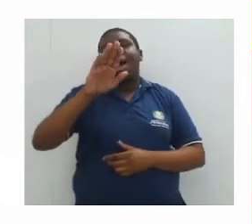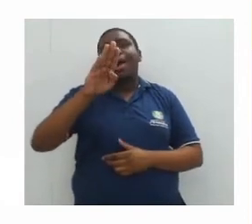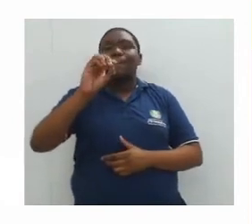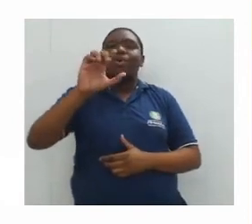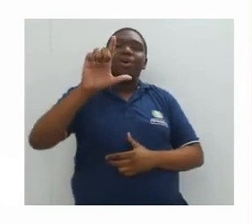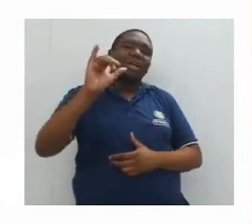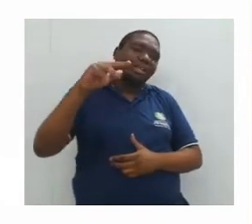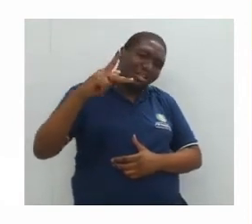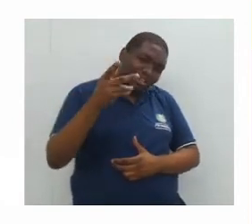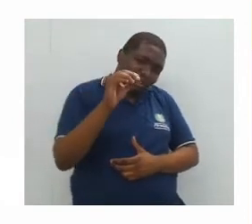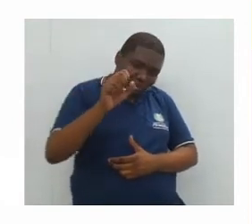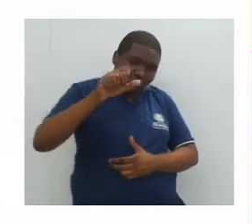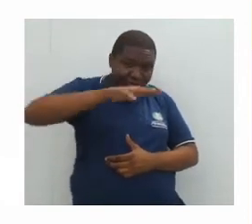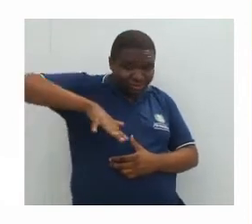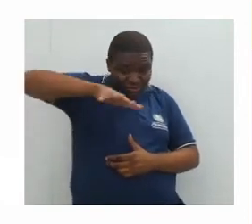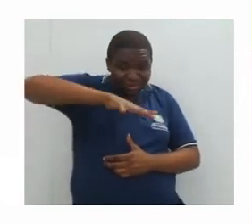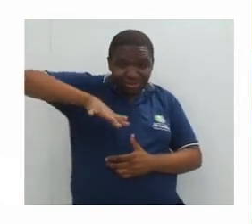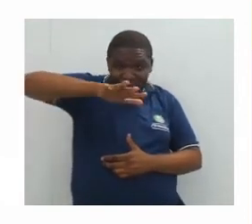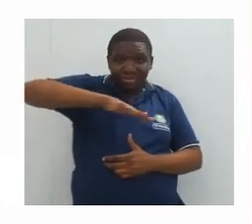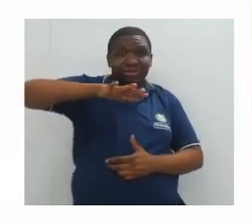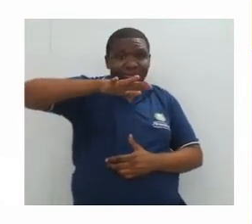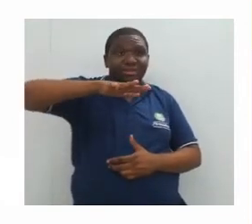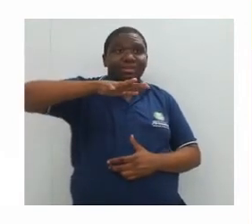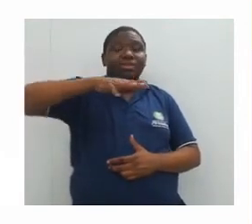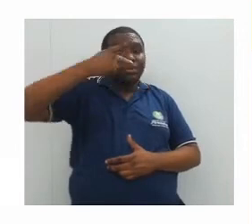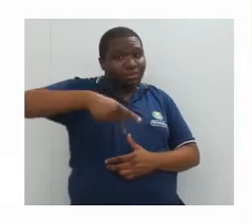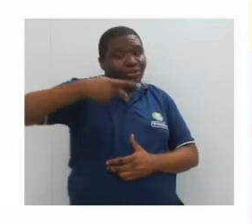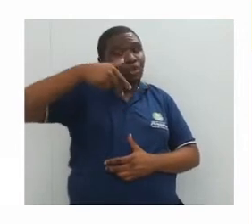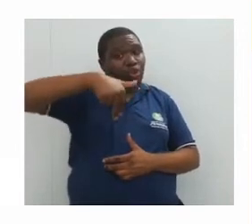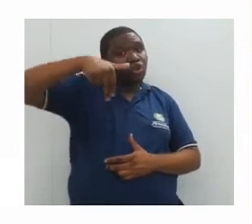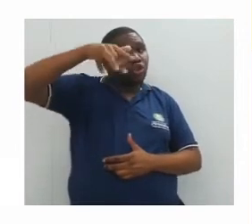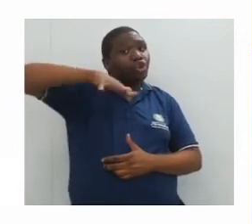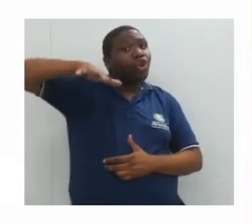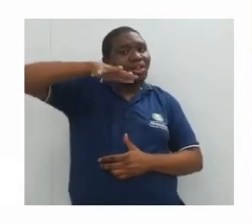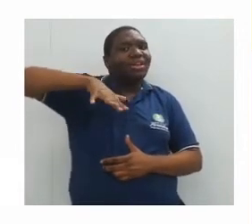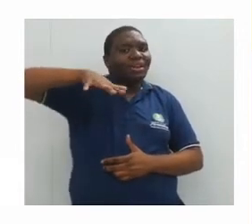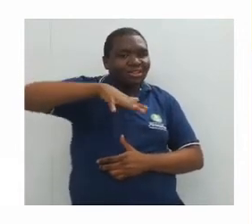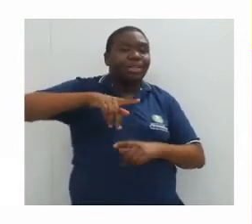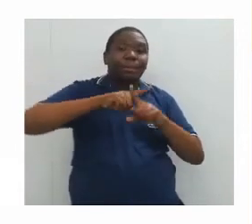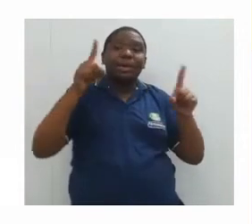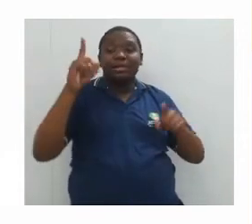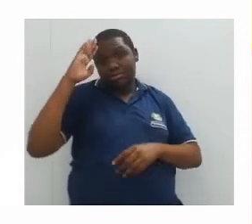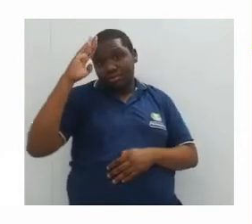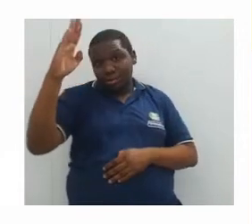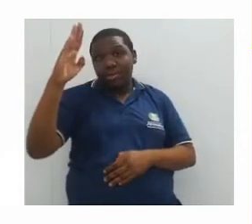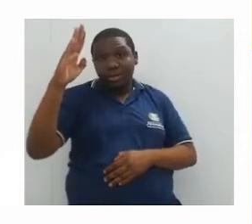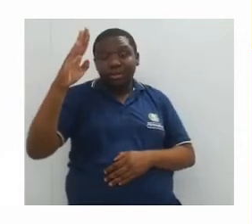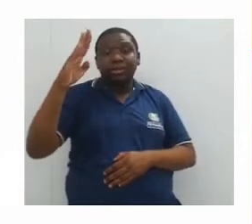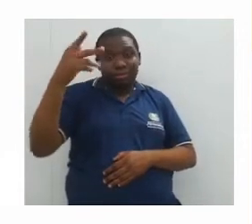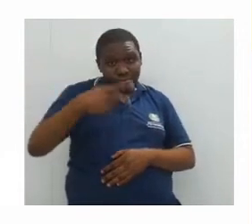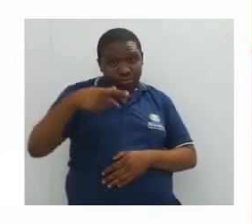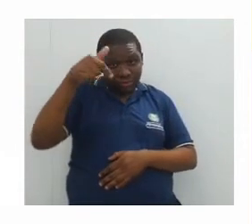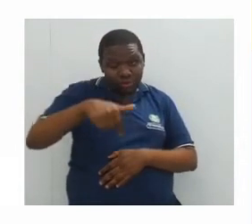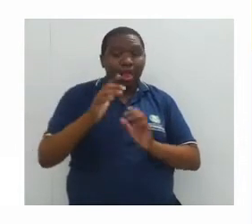aí em toda a região do Nordeste, mas principalmente na região metropolitana